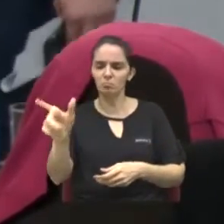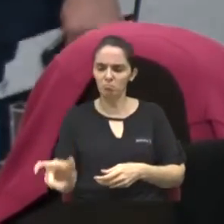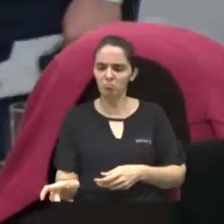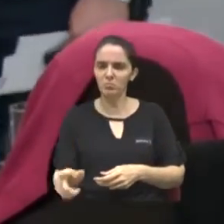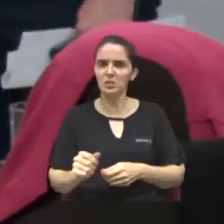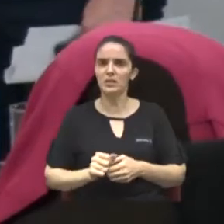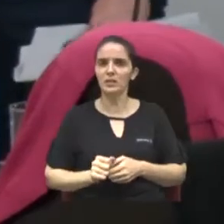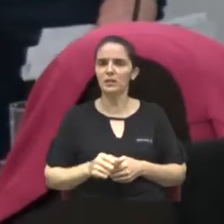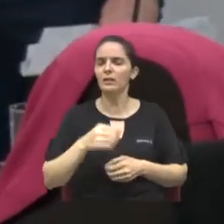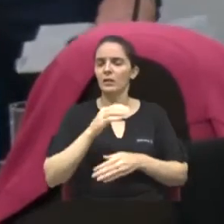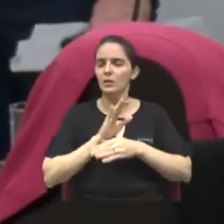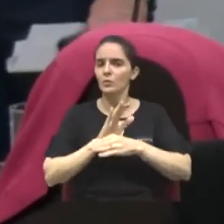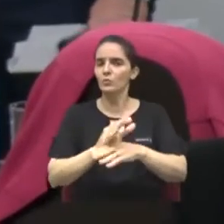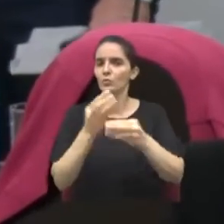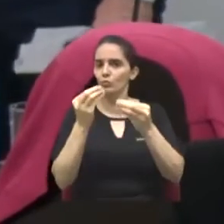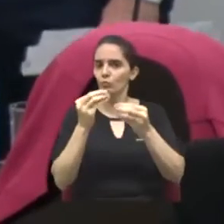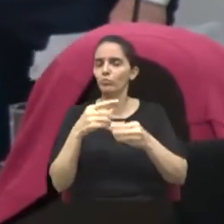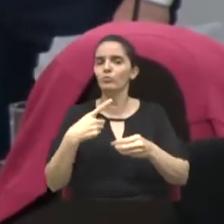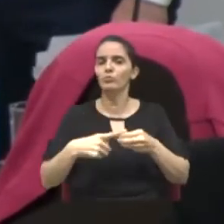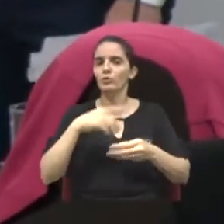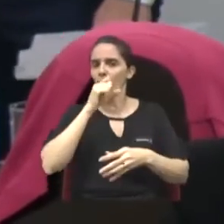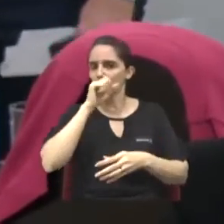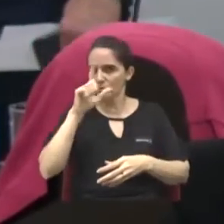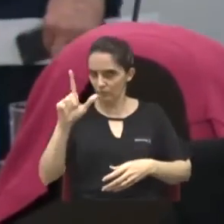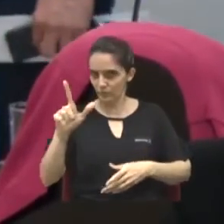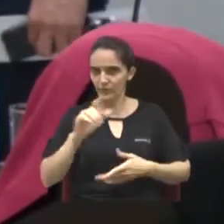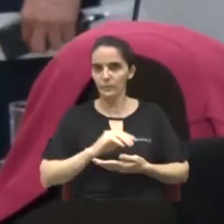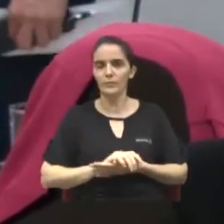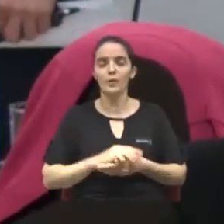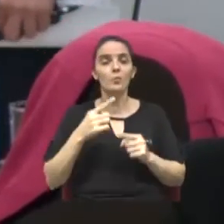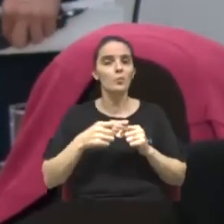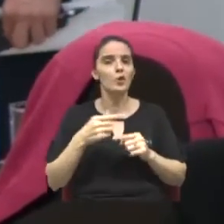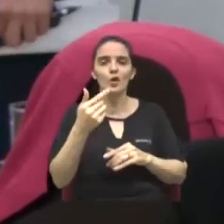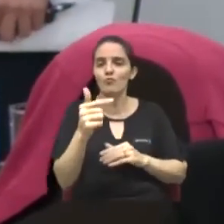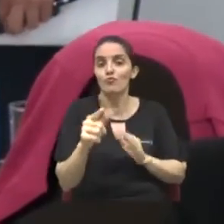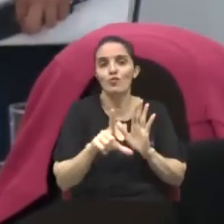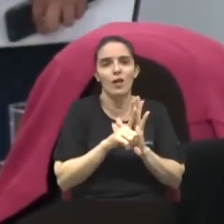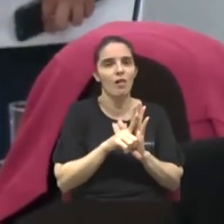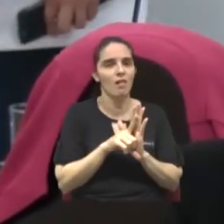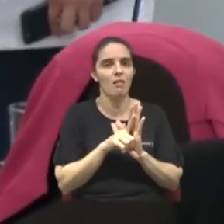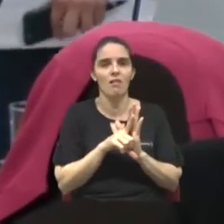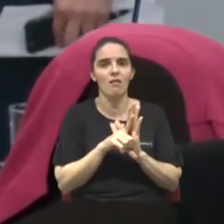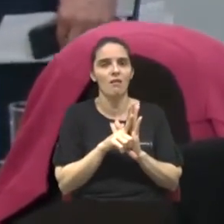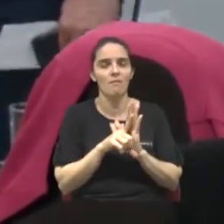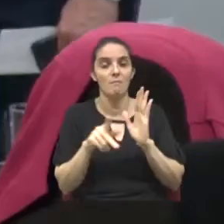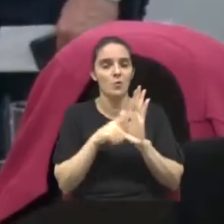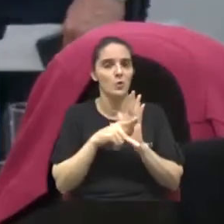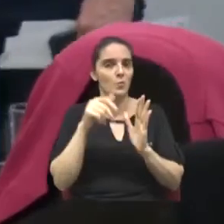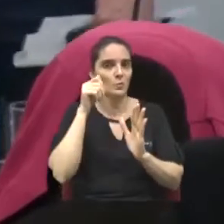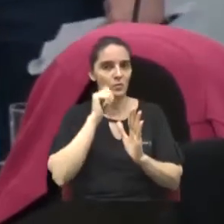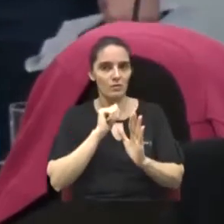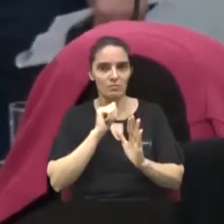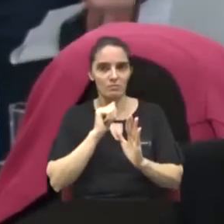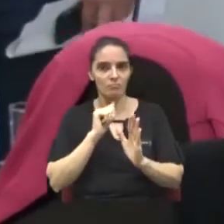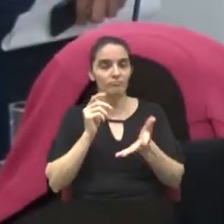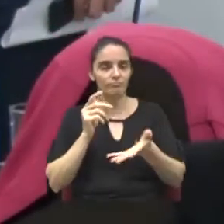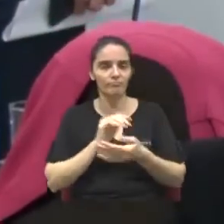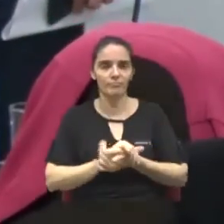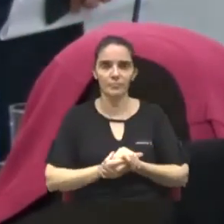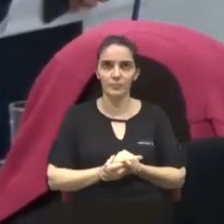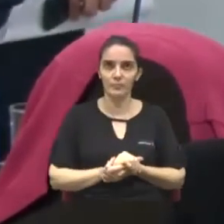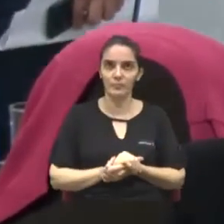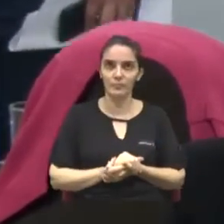município, quando se não existia uma lei voltada para as mulheres que sofrem violência. E eu tive